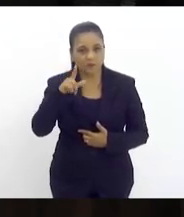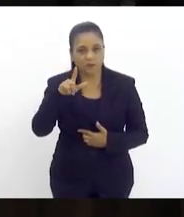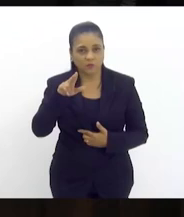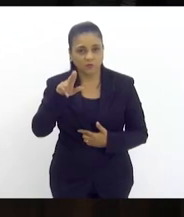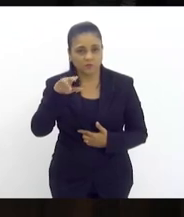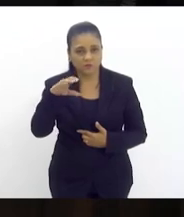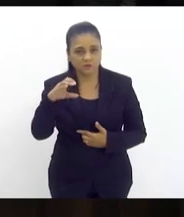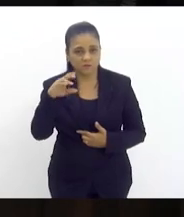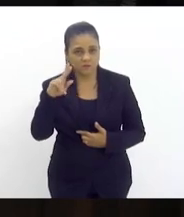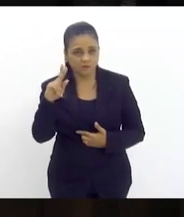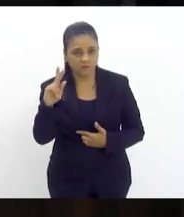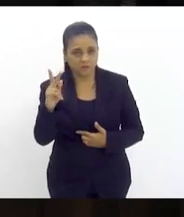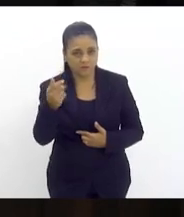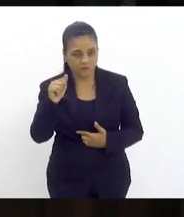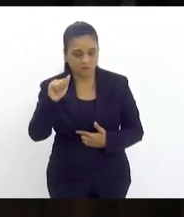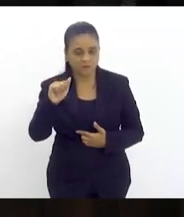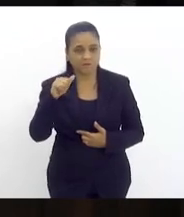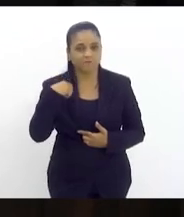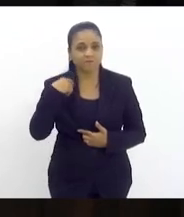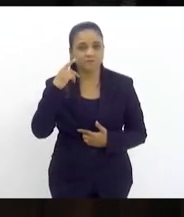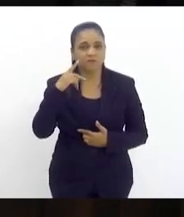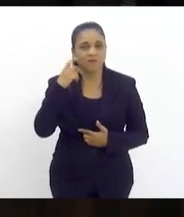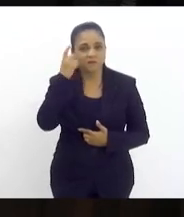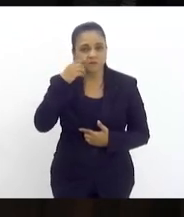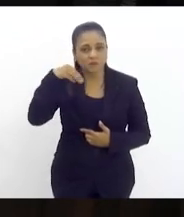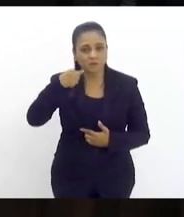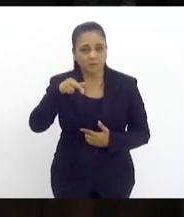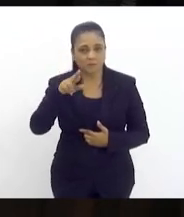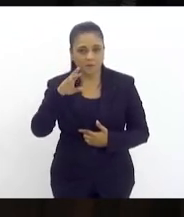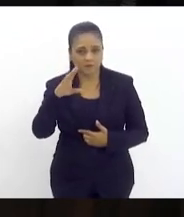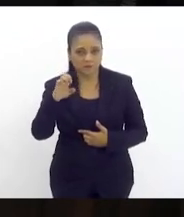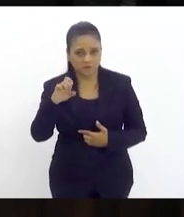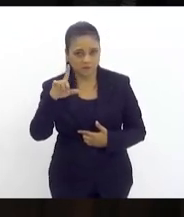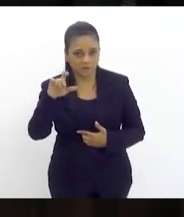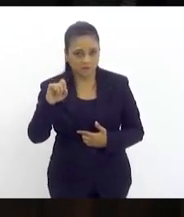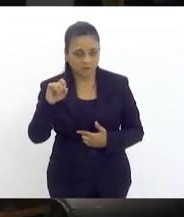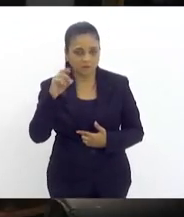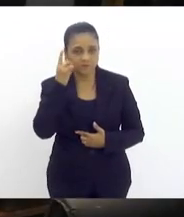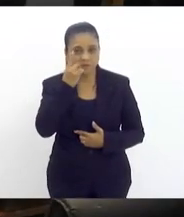Lucinha. Deputado Marcelo Dino.